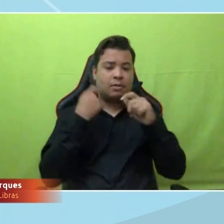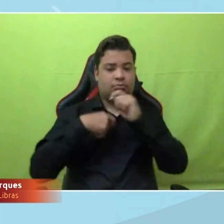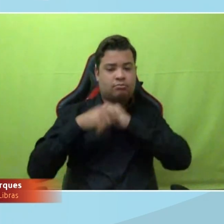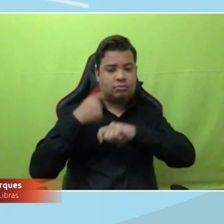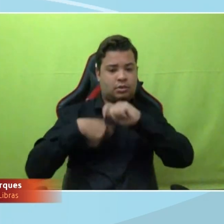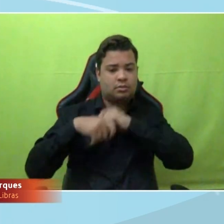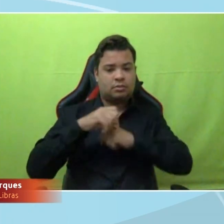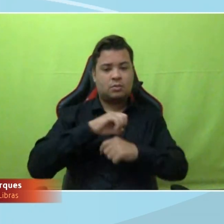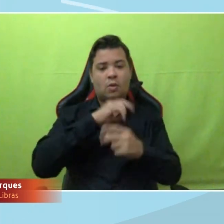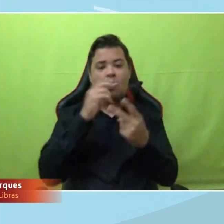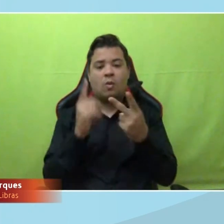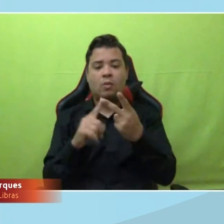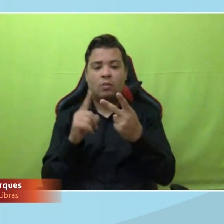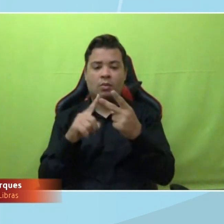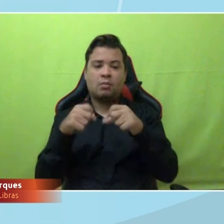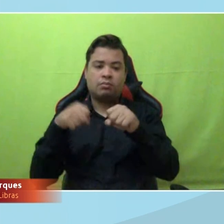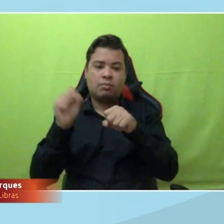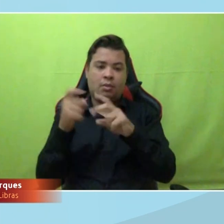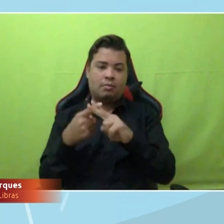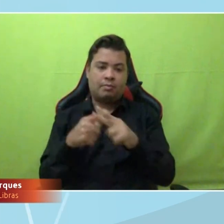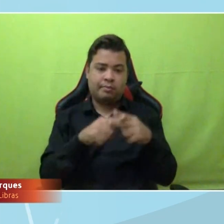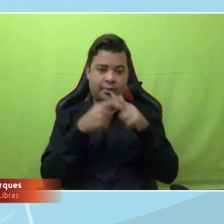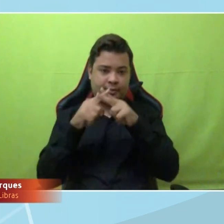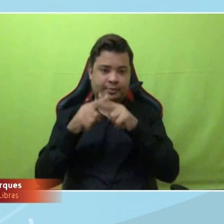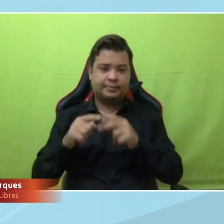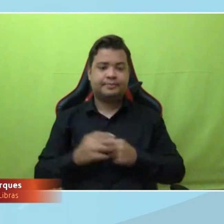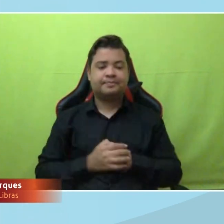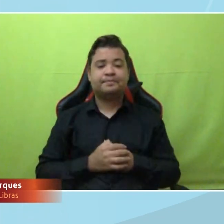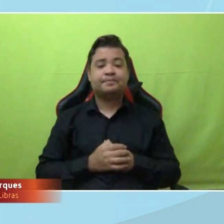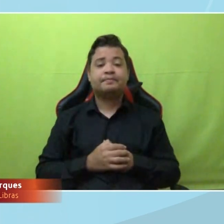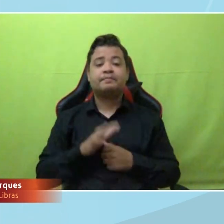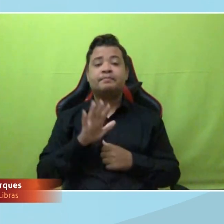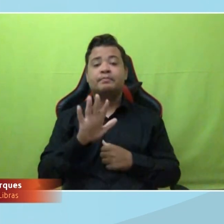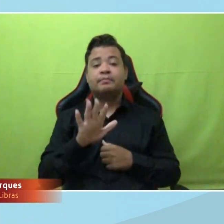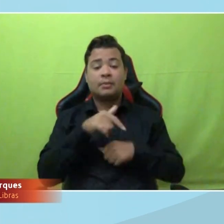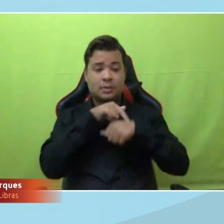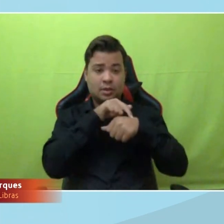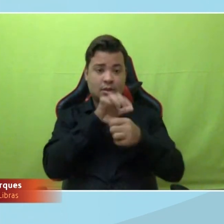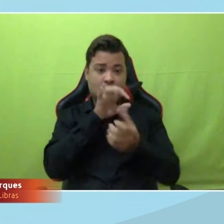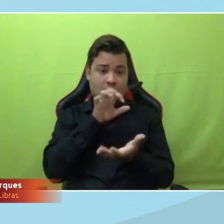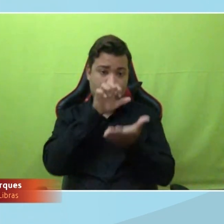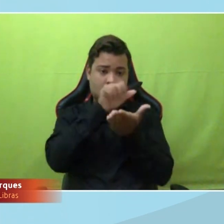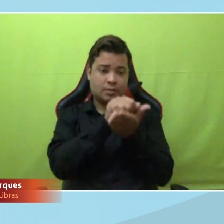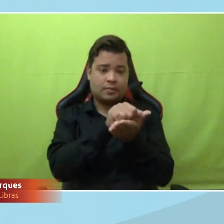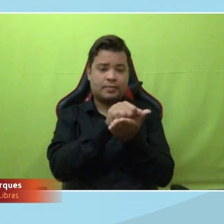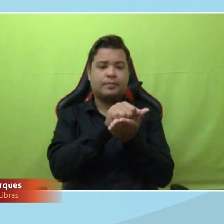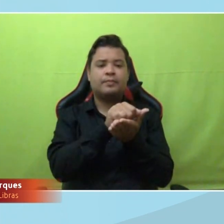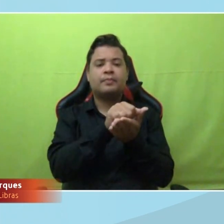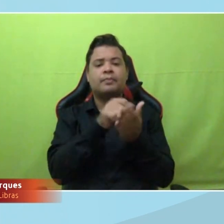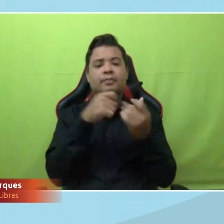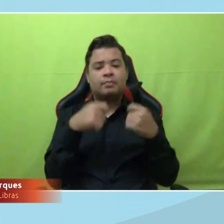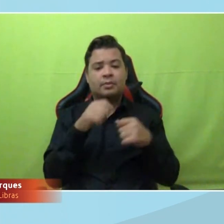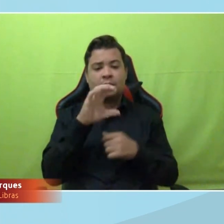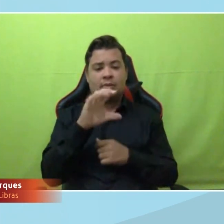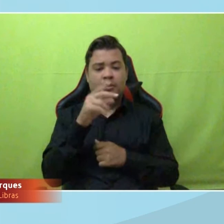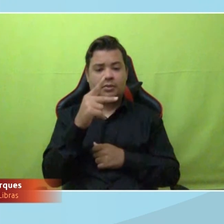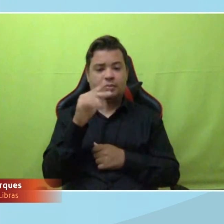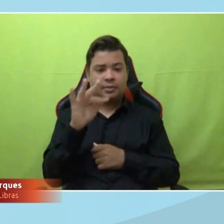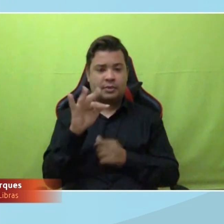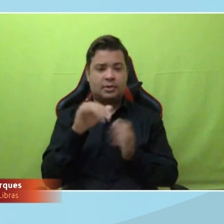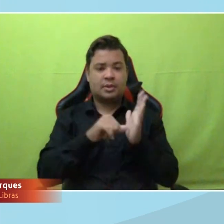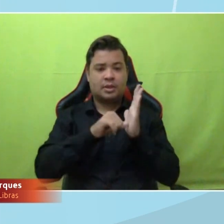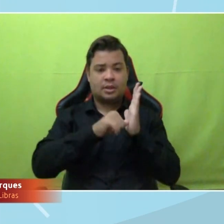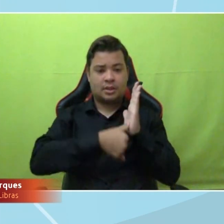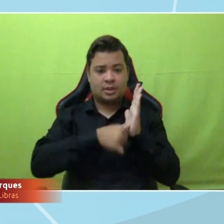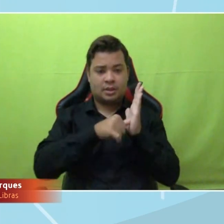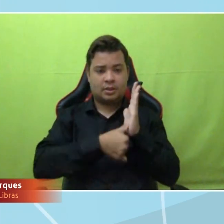mecânica de motocicletas. Bom, são exigidos na hora da inscrição CPF, RG e